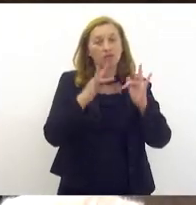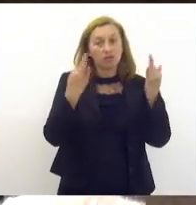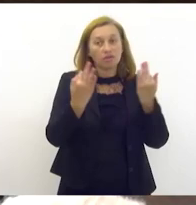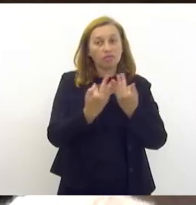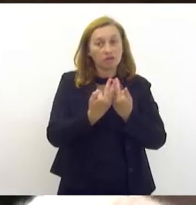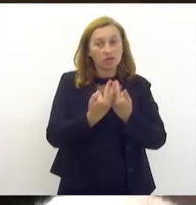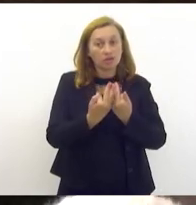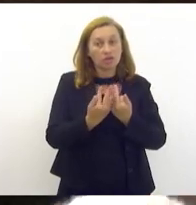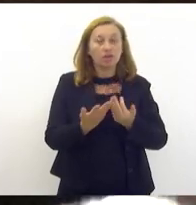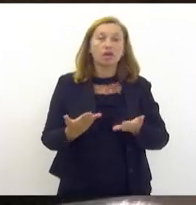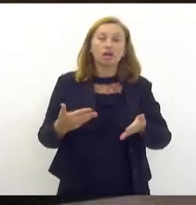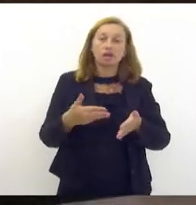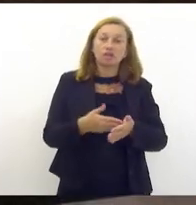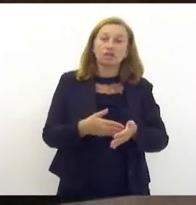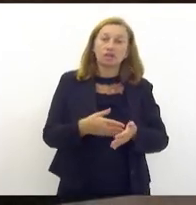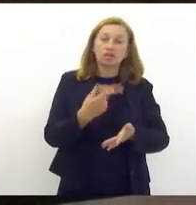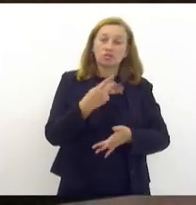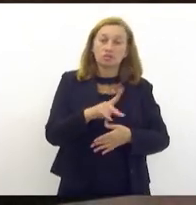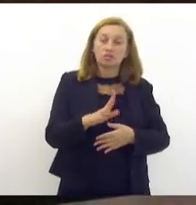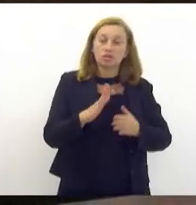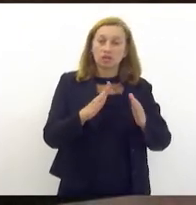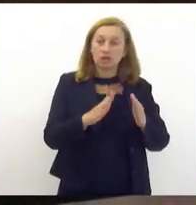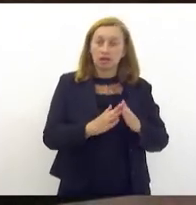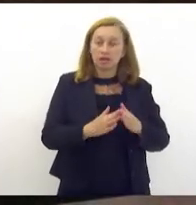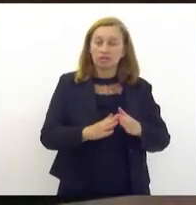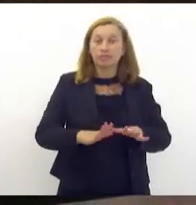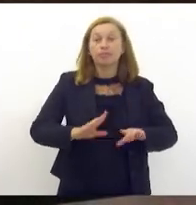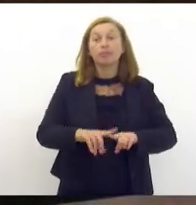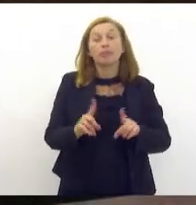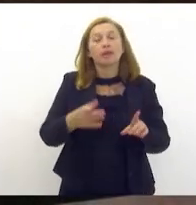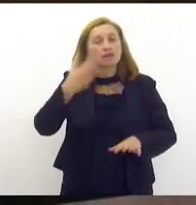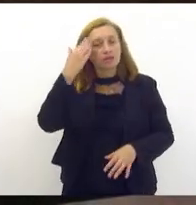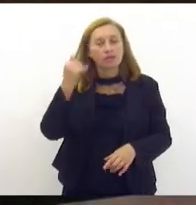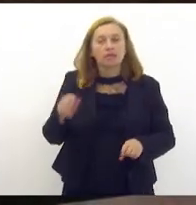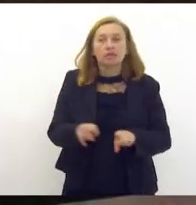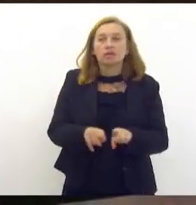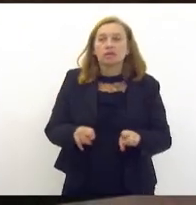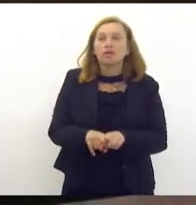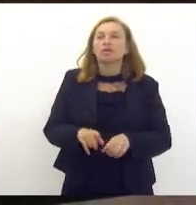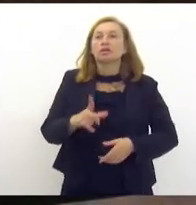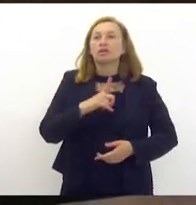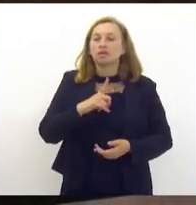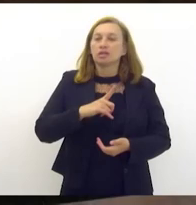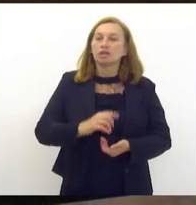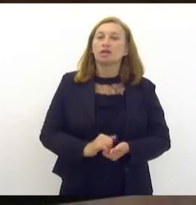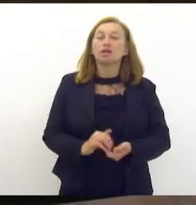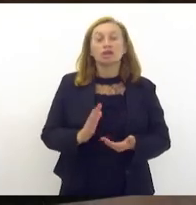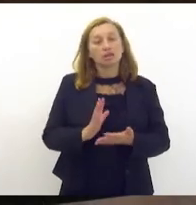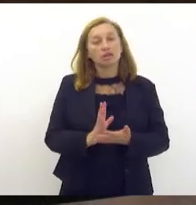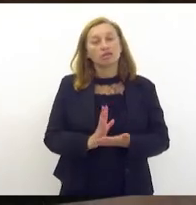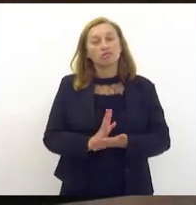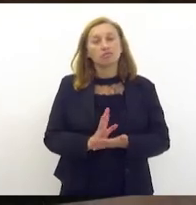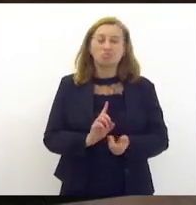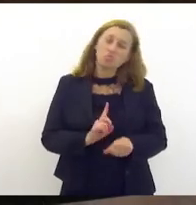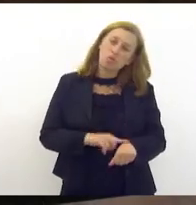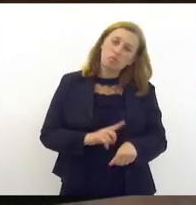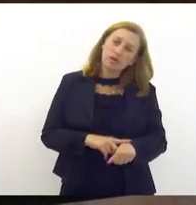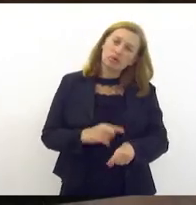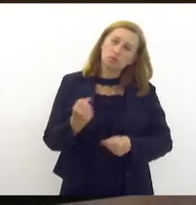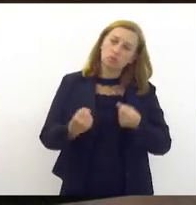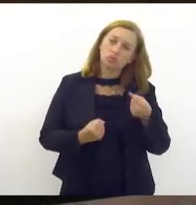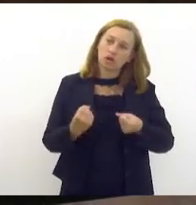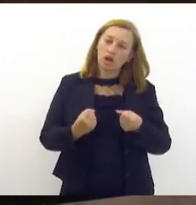até o seu destino. Mas sabemos também que tem ocasiões onde os veículos